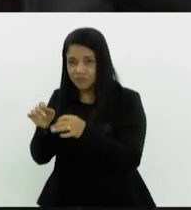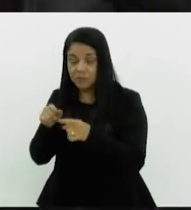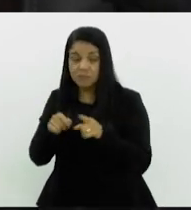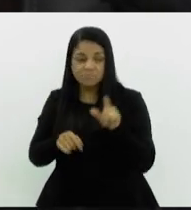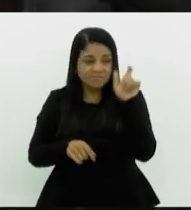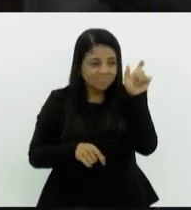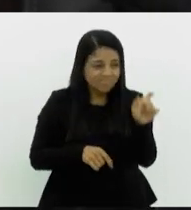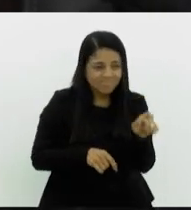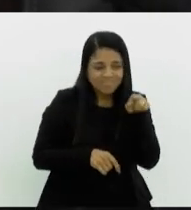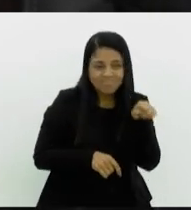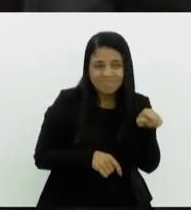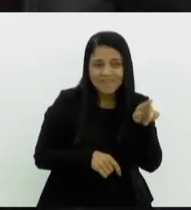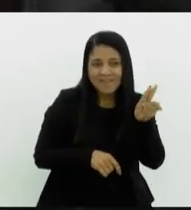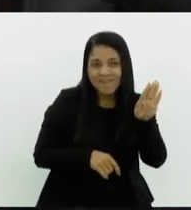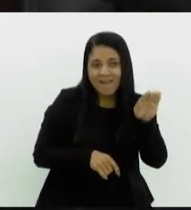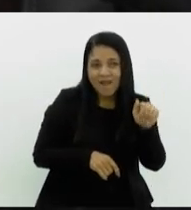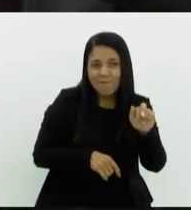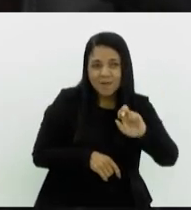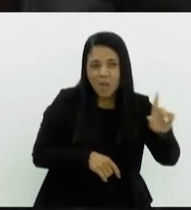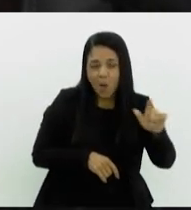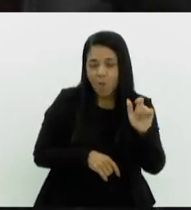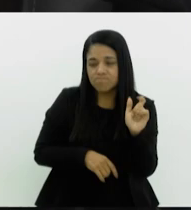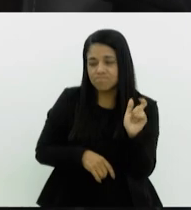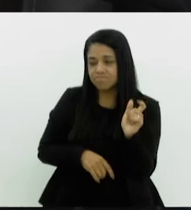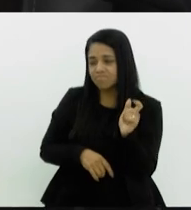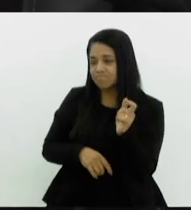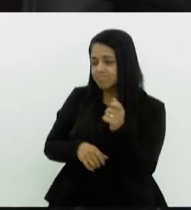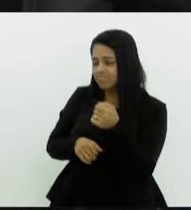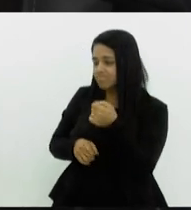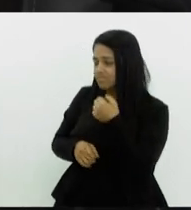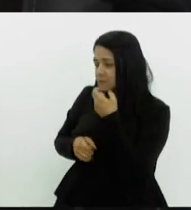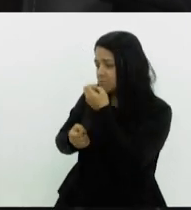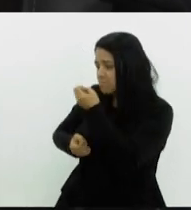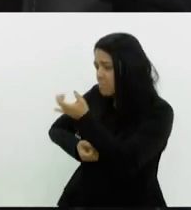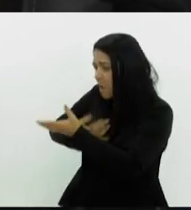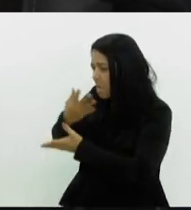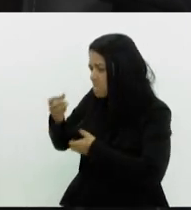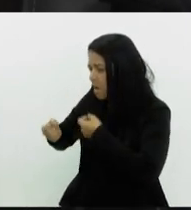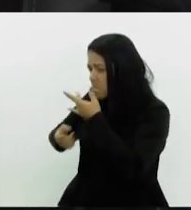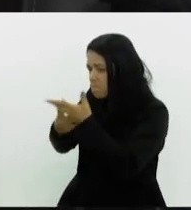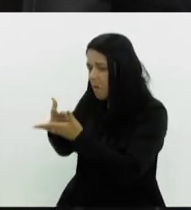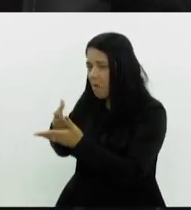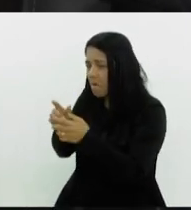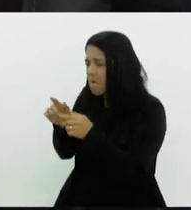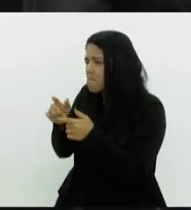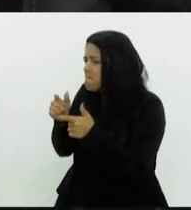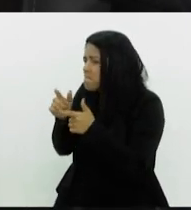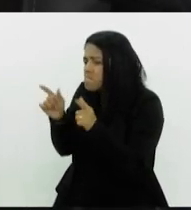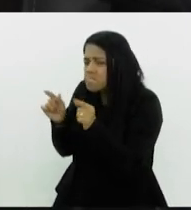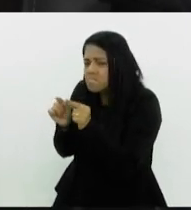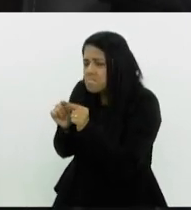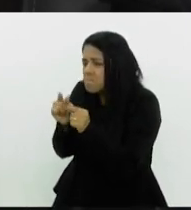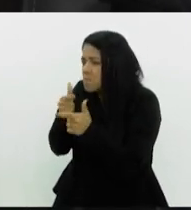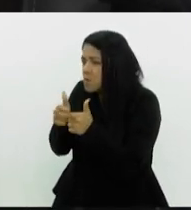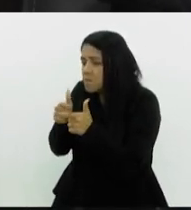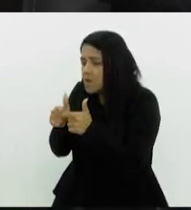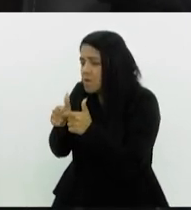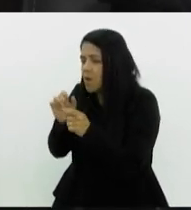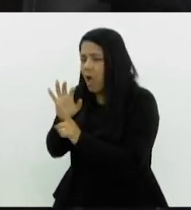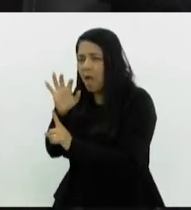magistrados. Ele pode ser o menor dos problemas. Um magistrado recebeu uma